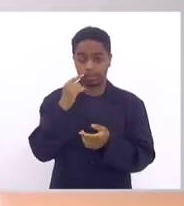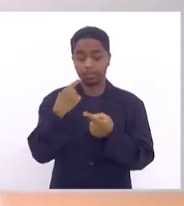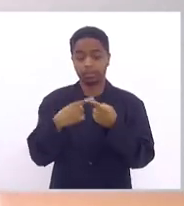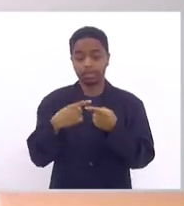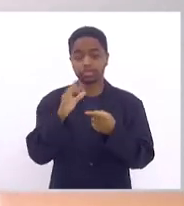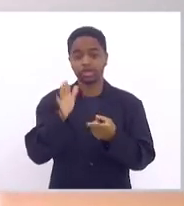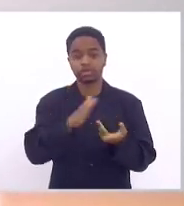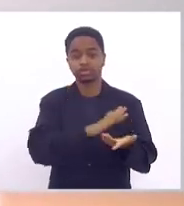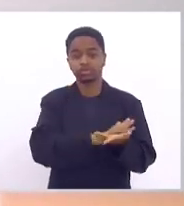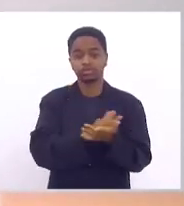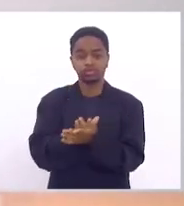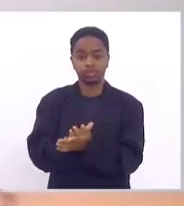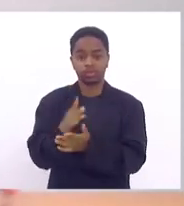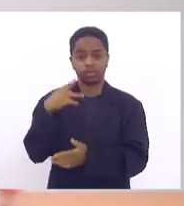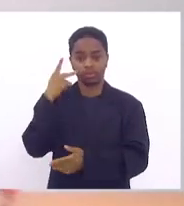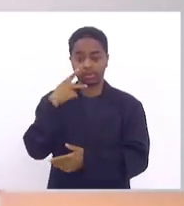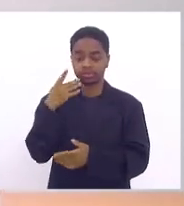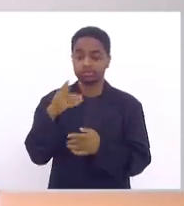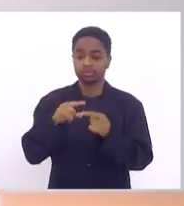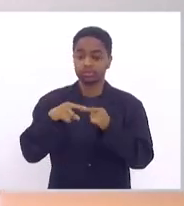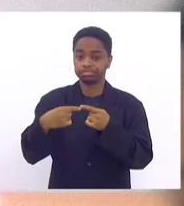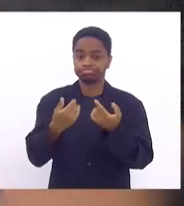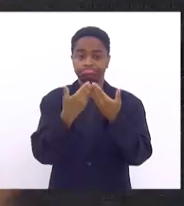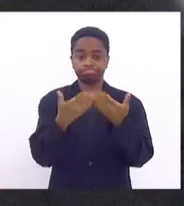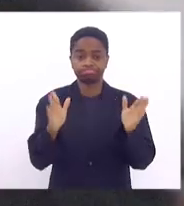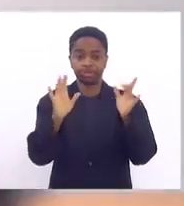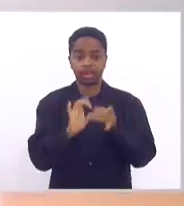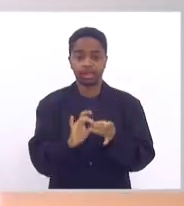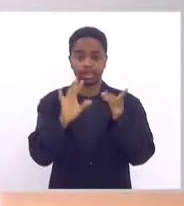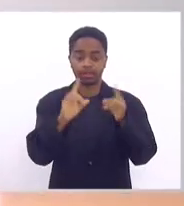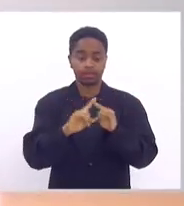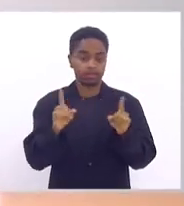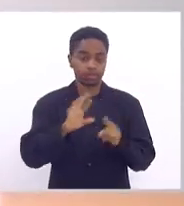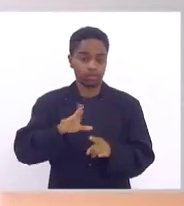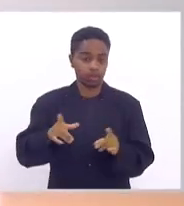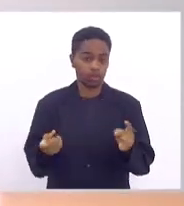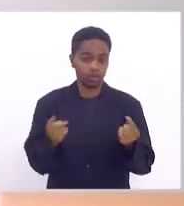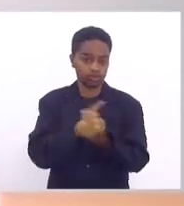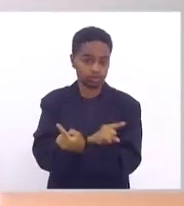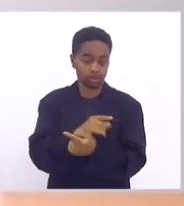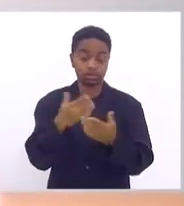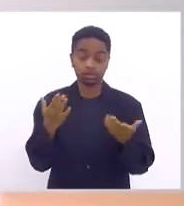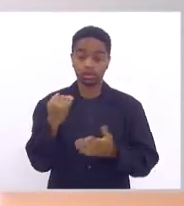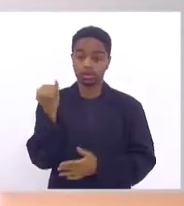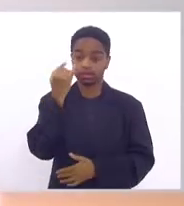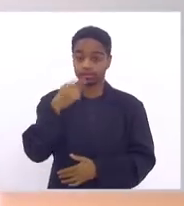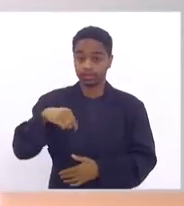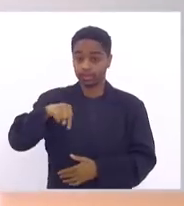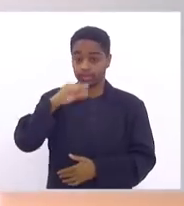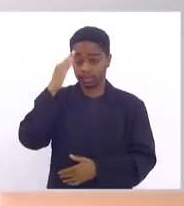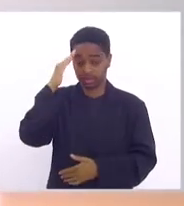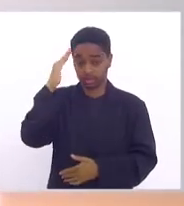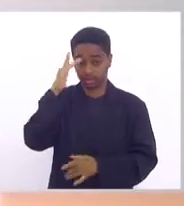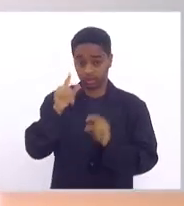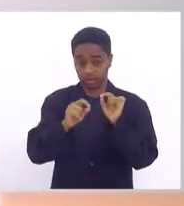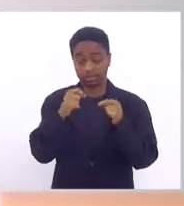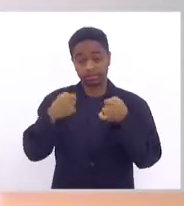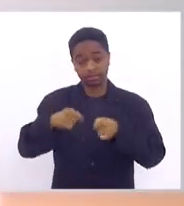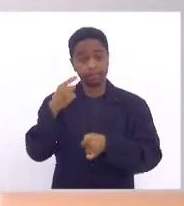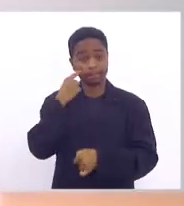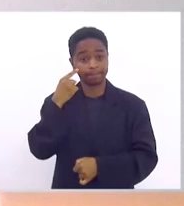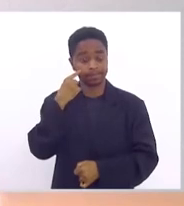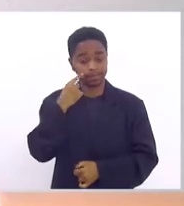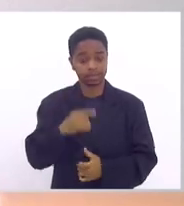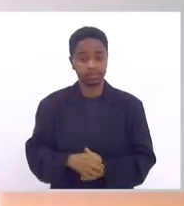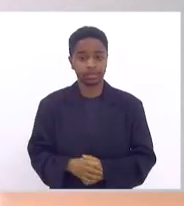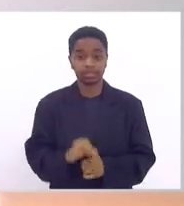aberto não foi em sentido inverso então é sempre importante entender o seguinte um dos a gente tem que pensar o seguinte considerando